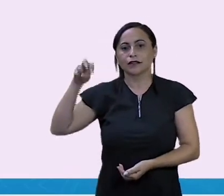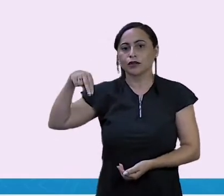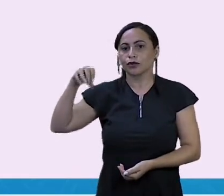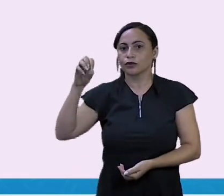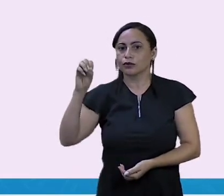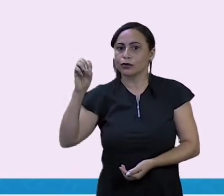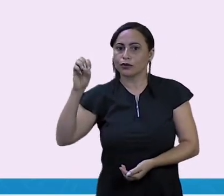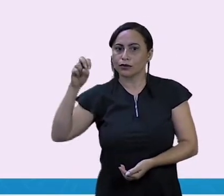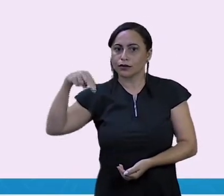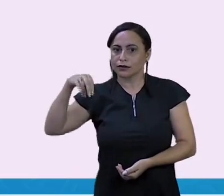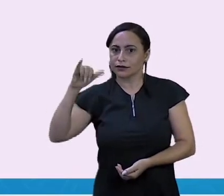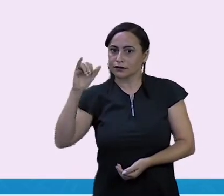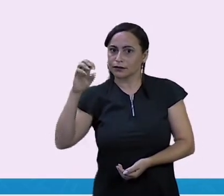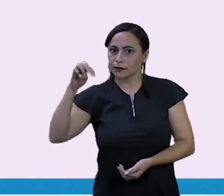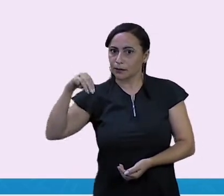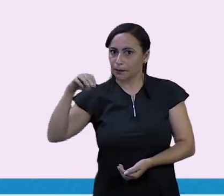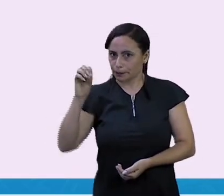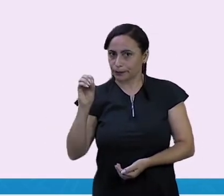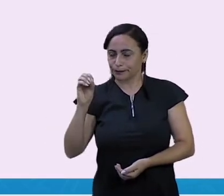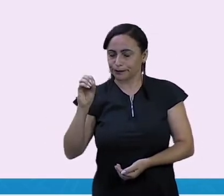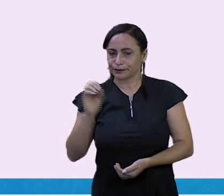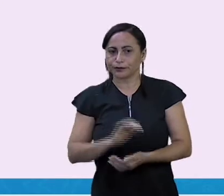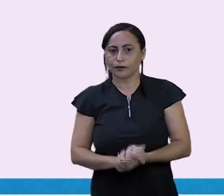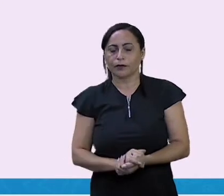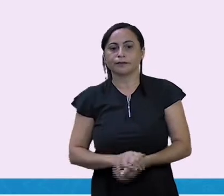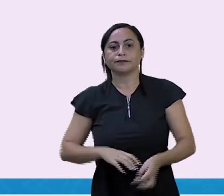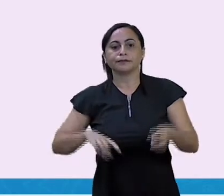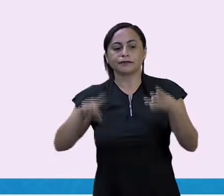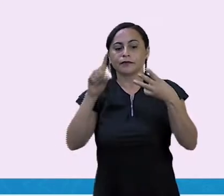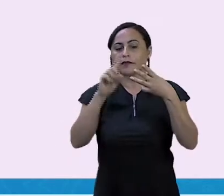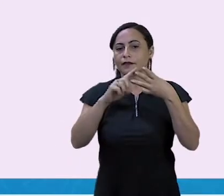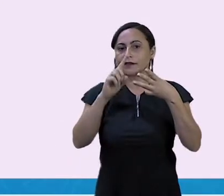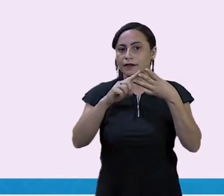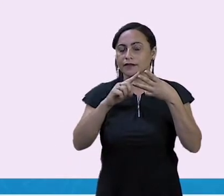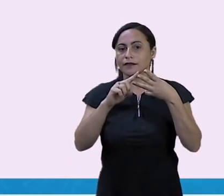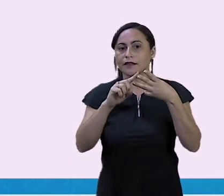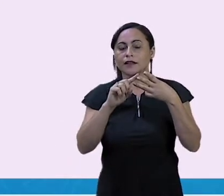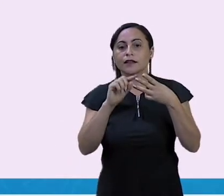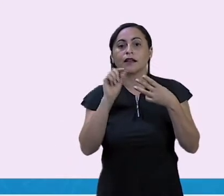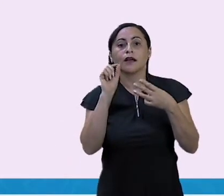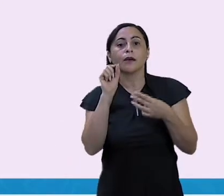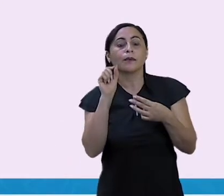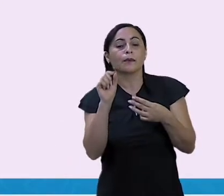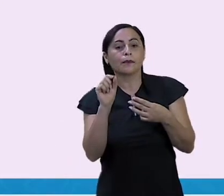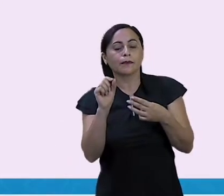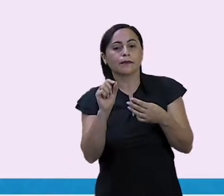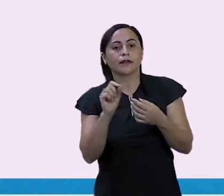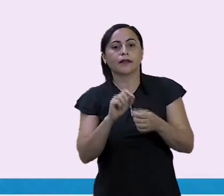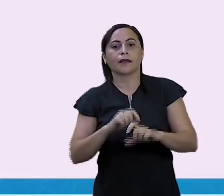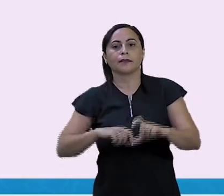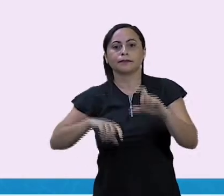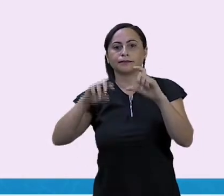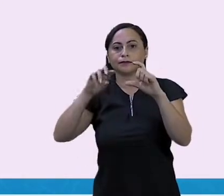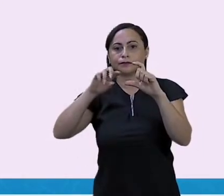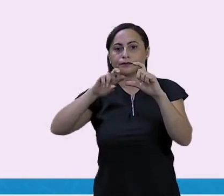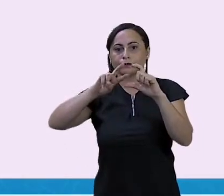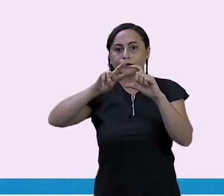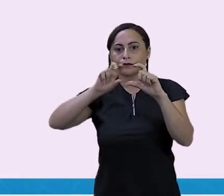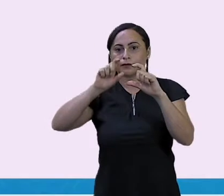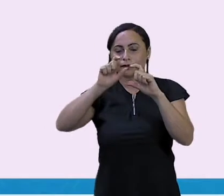Em contrapartida, temos a antonímia, que é a relação entre duas palavras